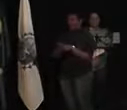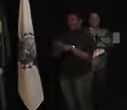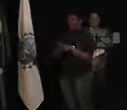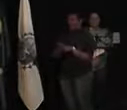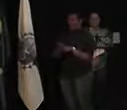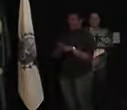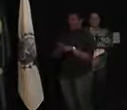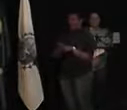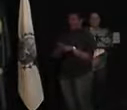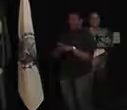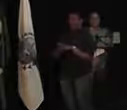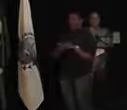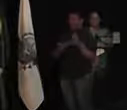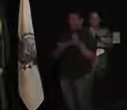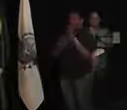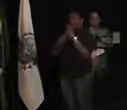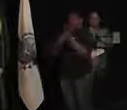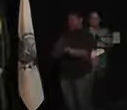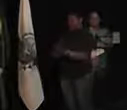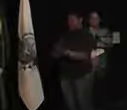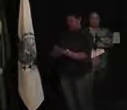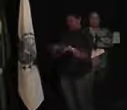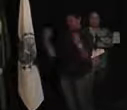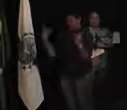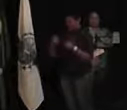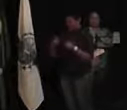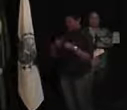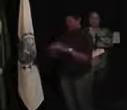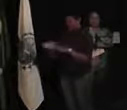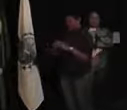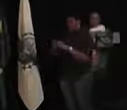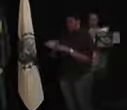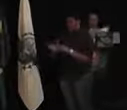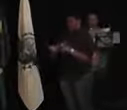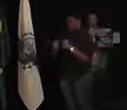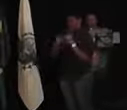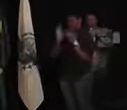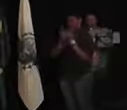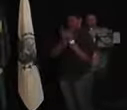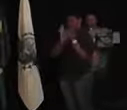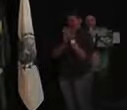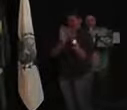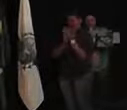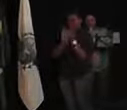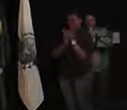vocação, e tem que ser. Tá bom? Obrigada. Desculpa aí.